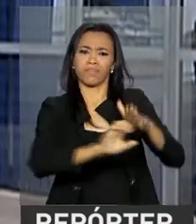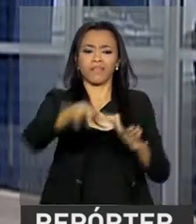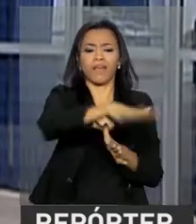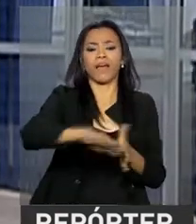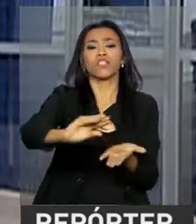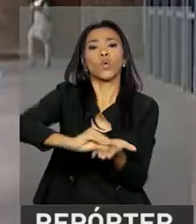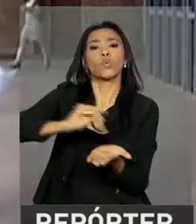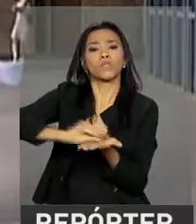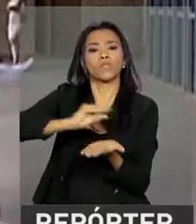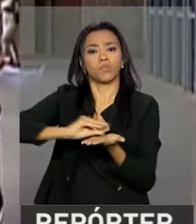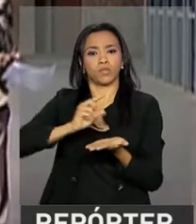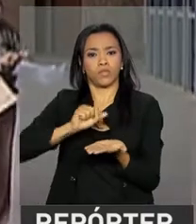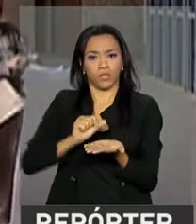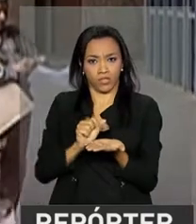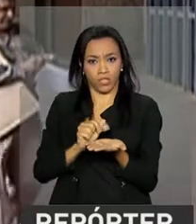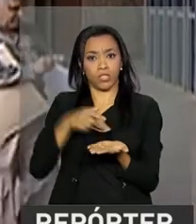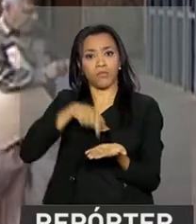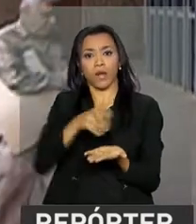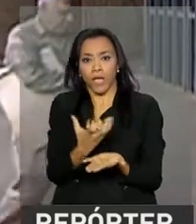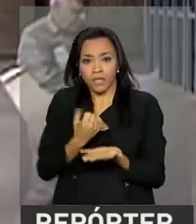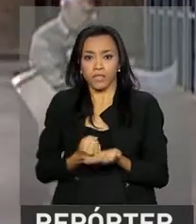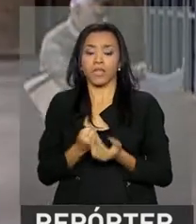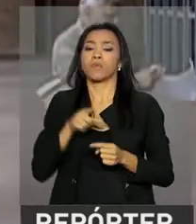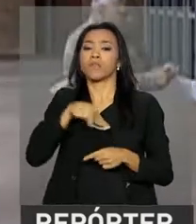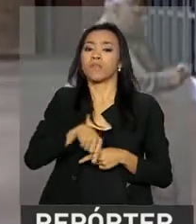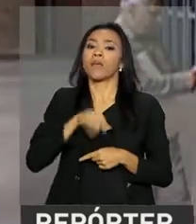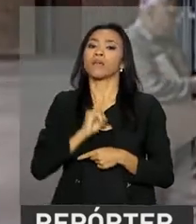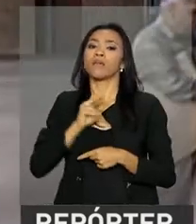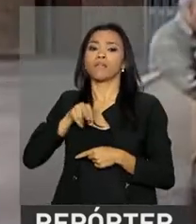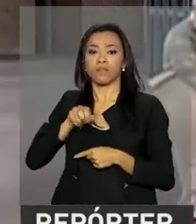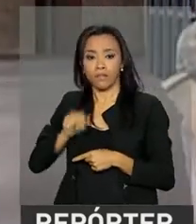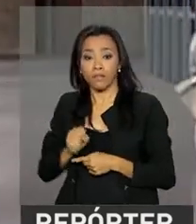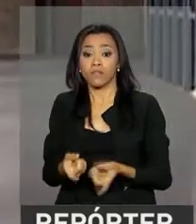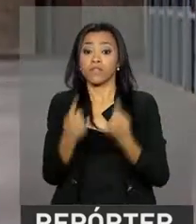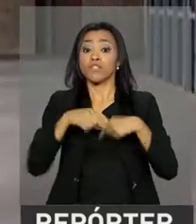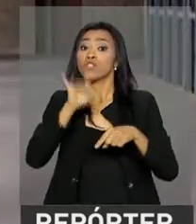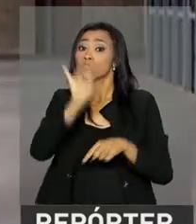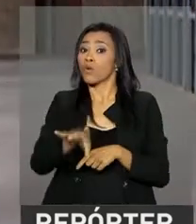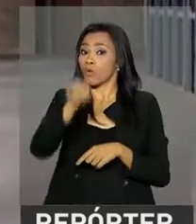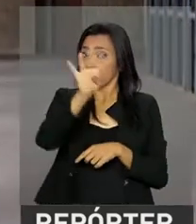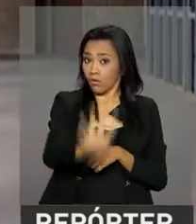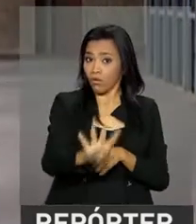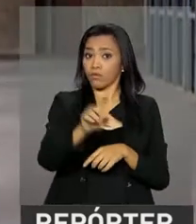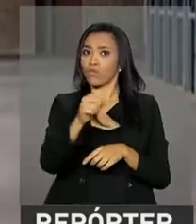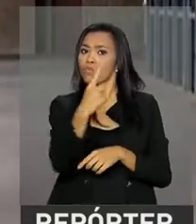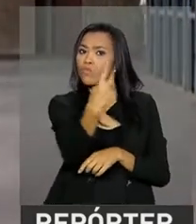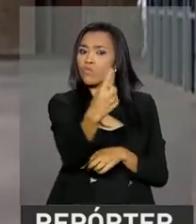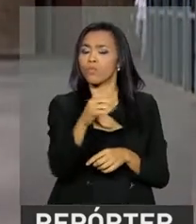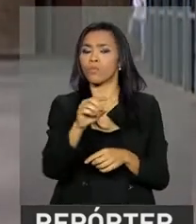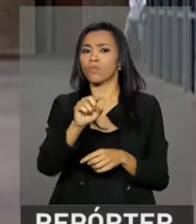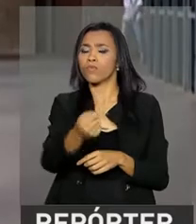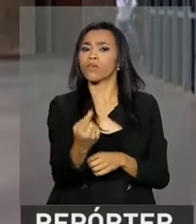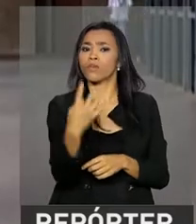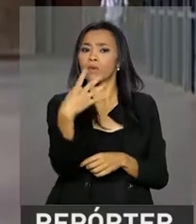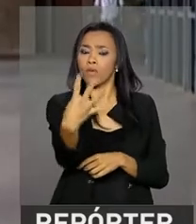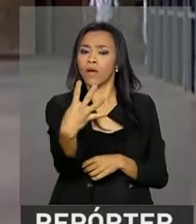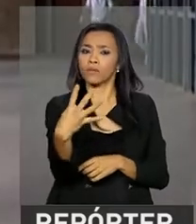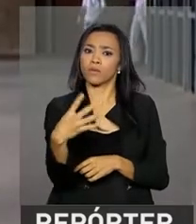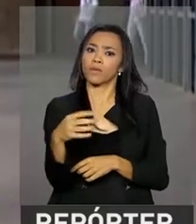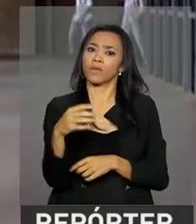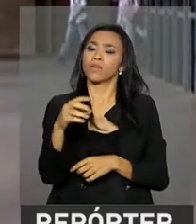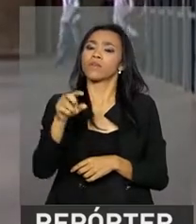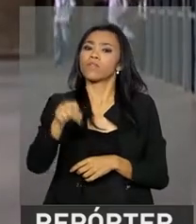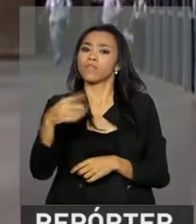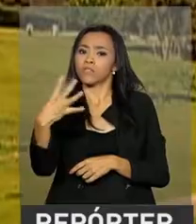social só quatro setores permanecem com a possibilidade de pagar entre 1 e 4 e 6 por cento